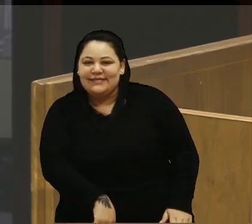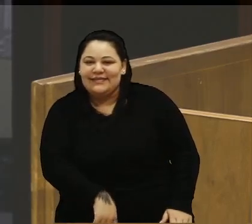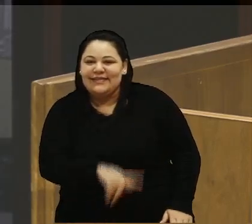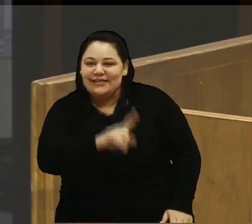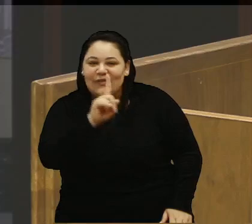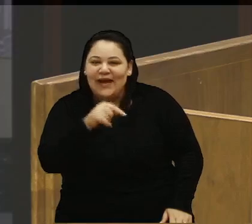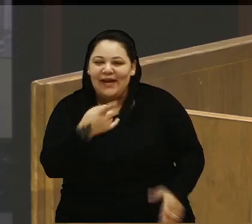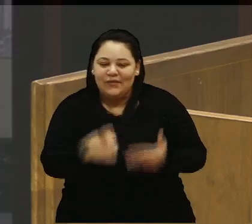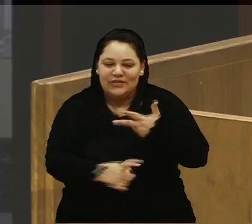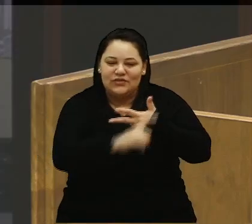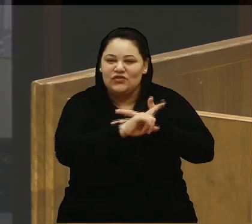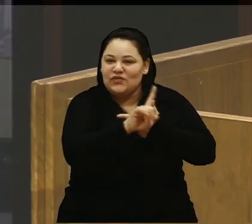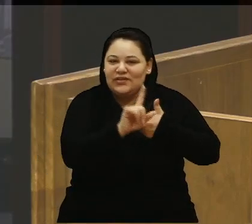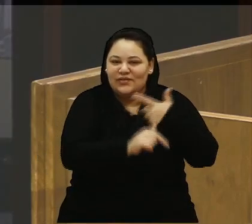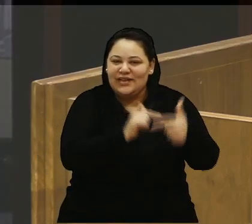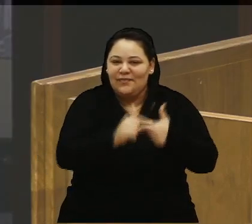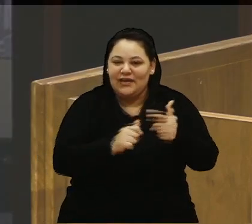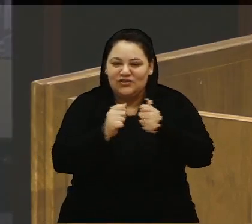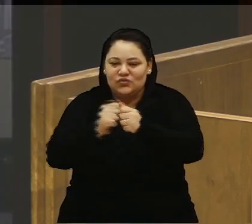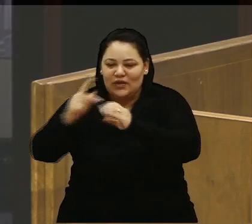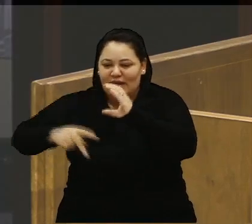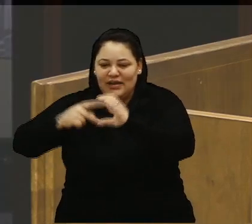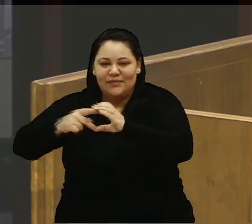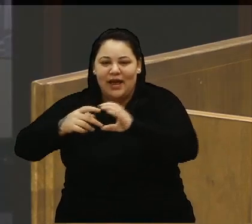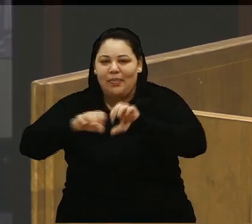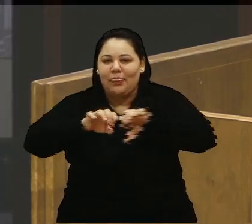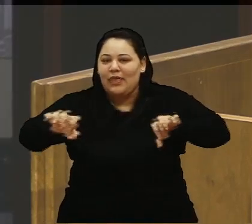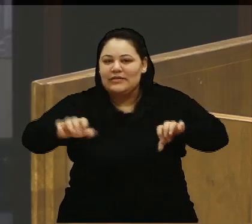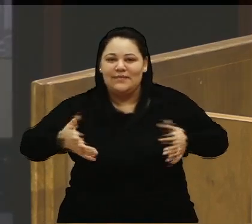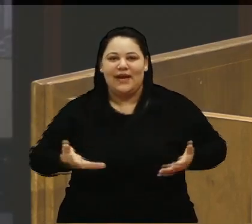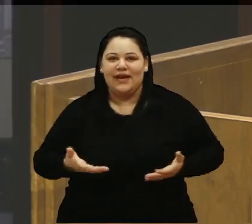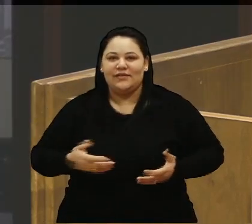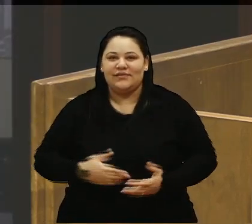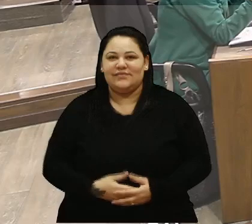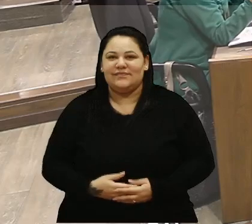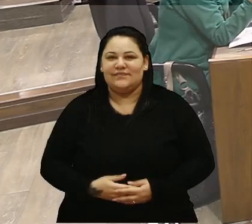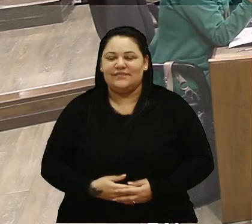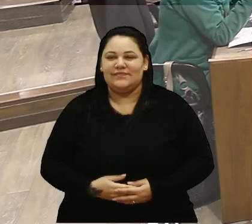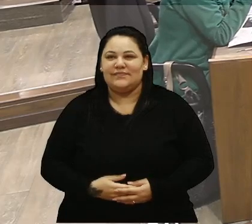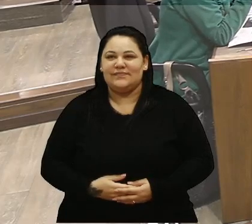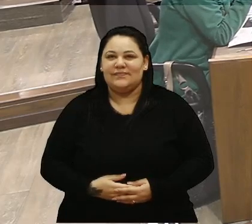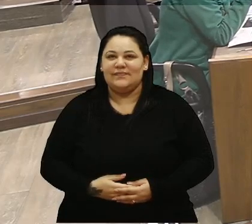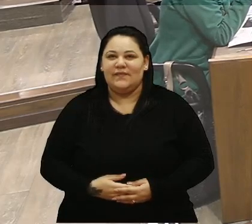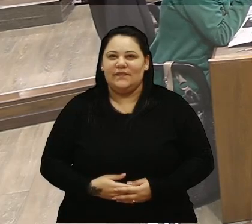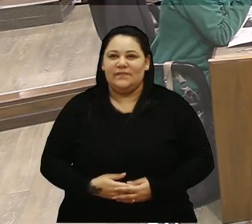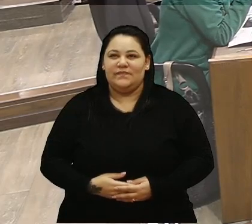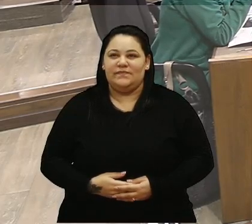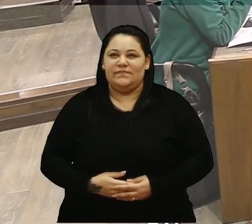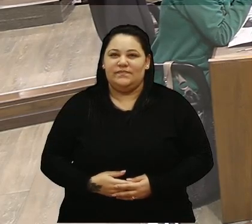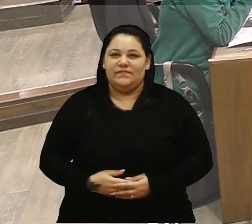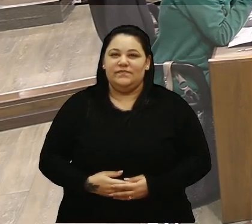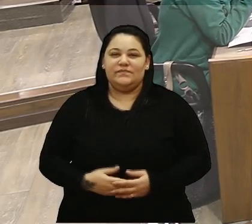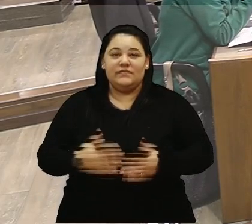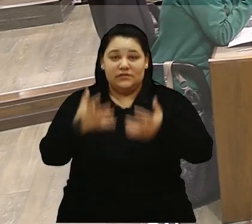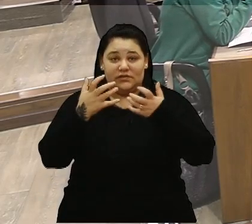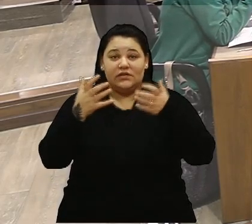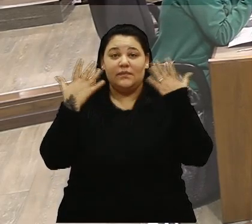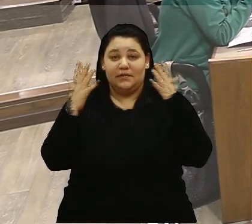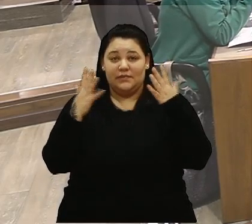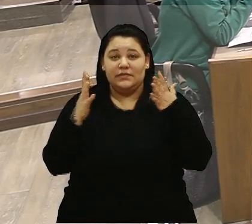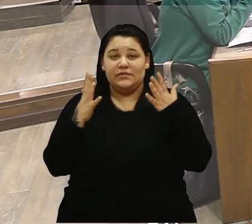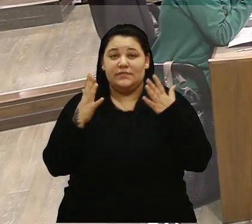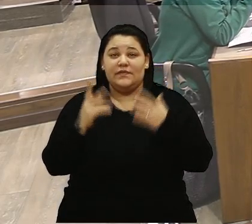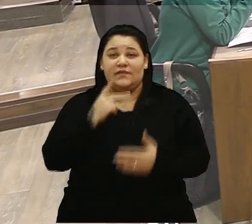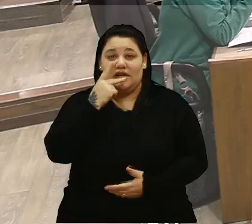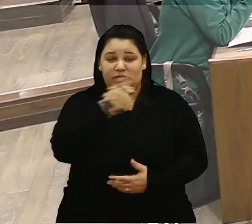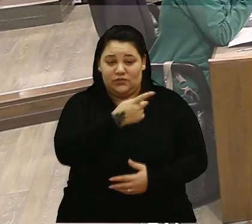um executivo que não trabalha junto com a Câmara de Vereadores. Sua parte, vereadora Rose. Queria ali parabenizar por essa parte da